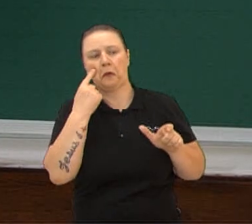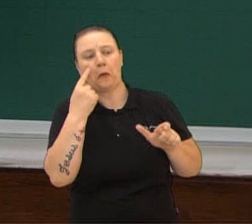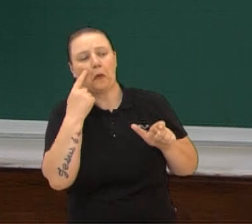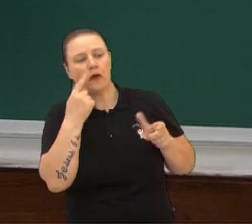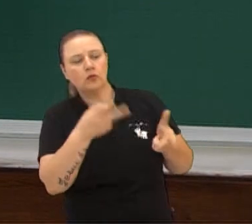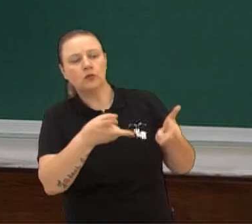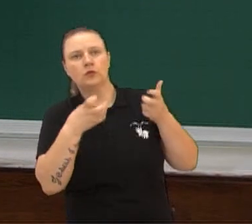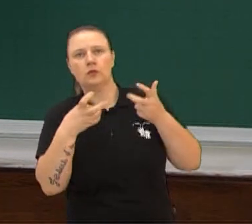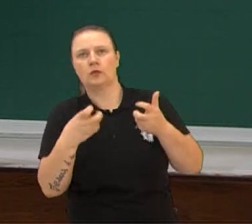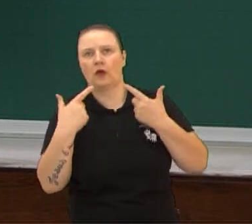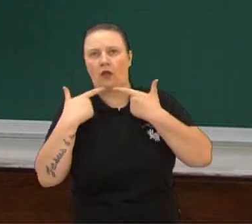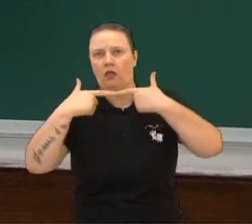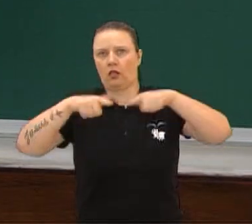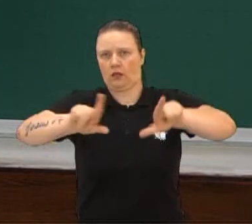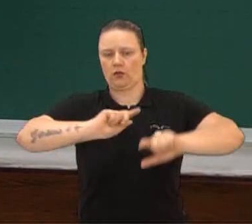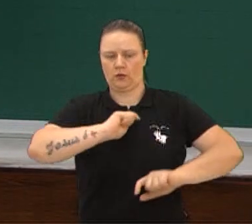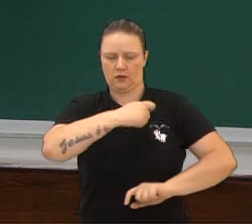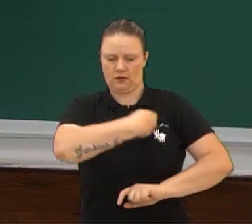língua espanhola